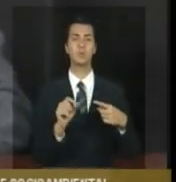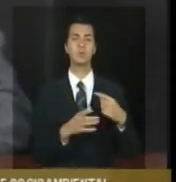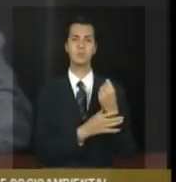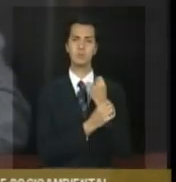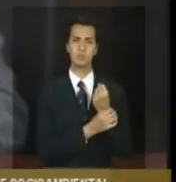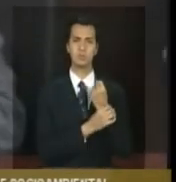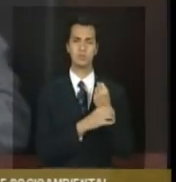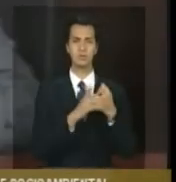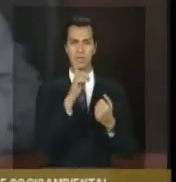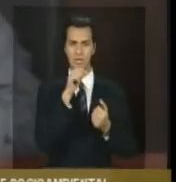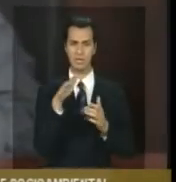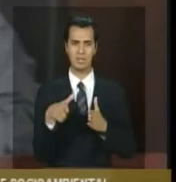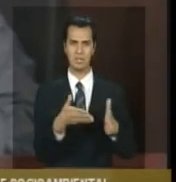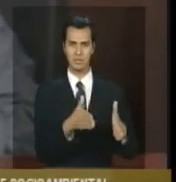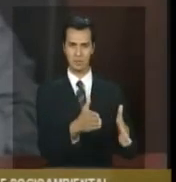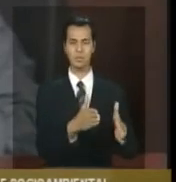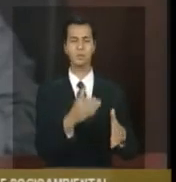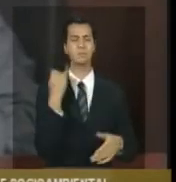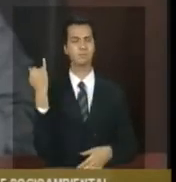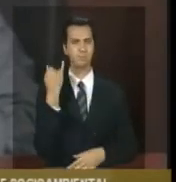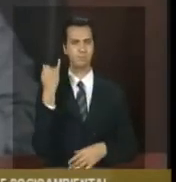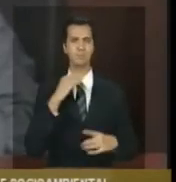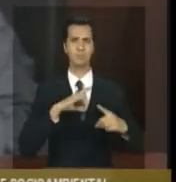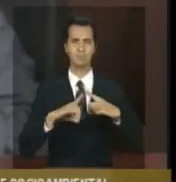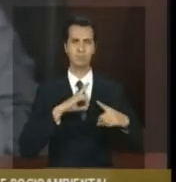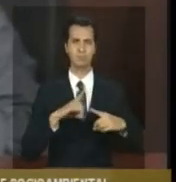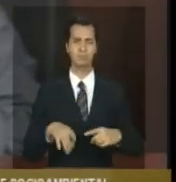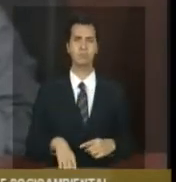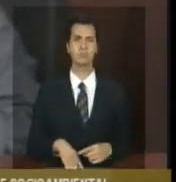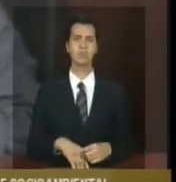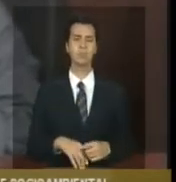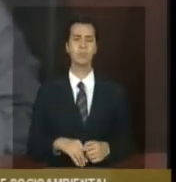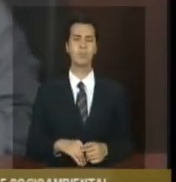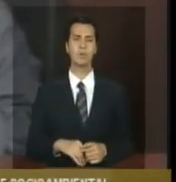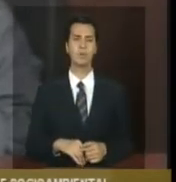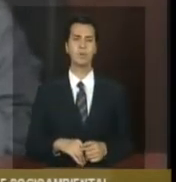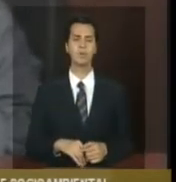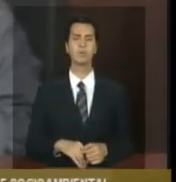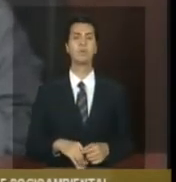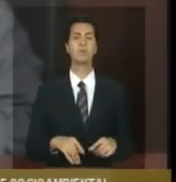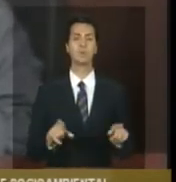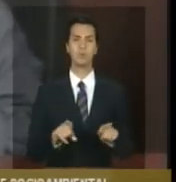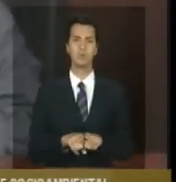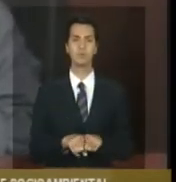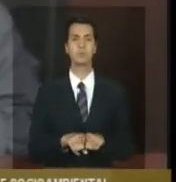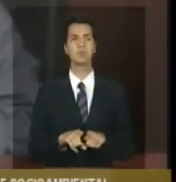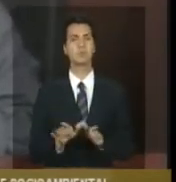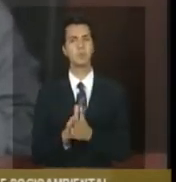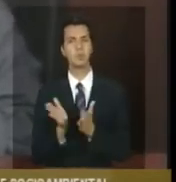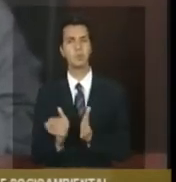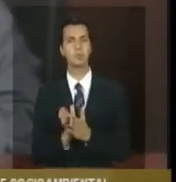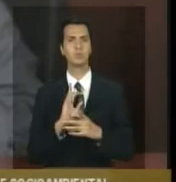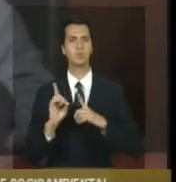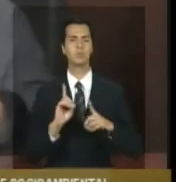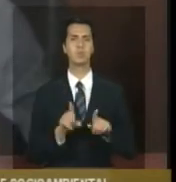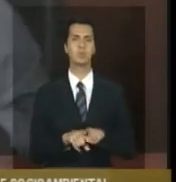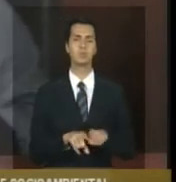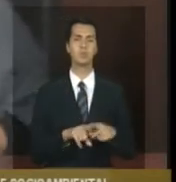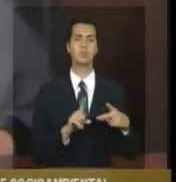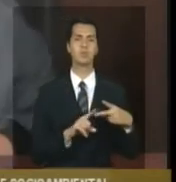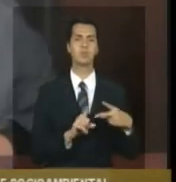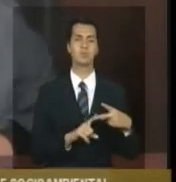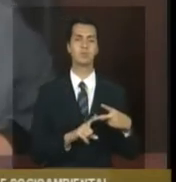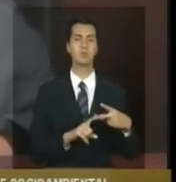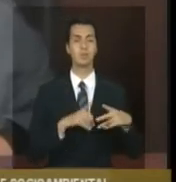hídrica, o debate essencial sobre água, e pobreza, e emprego, e qualidade de vida em cidades, e o debate